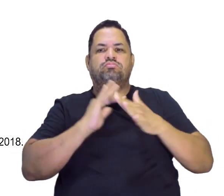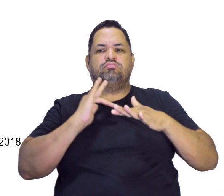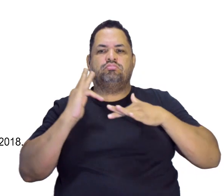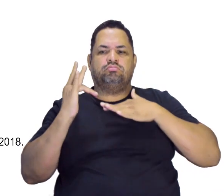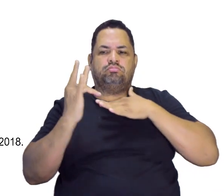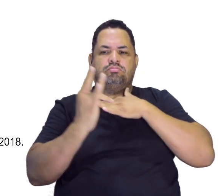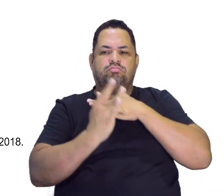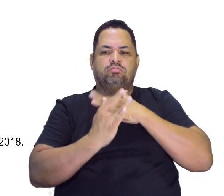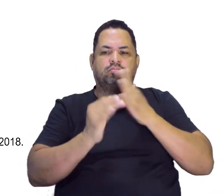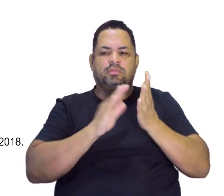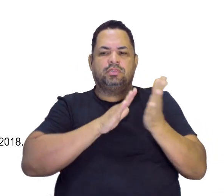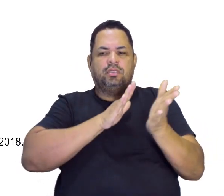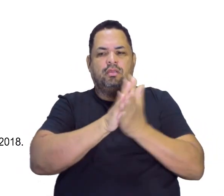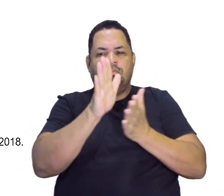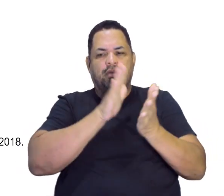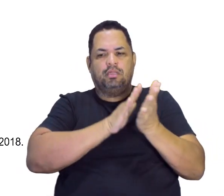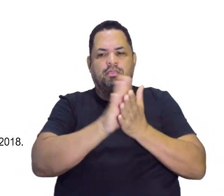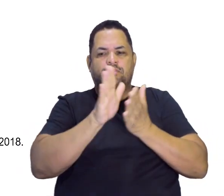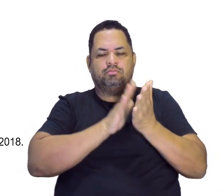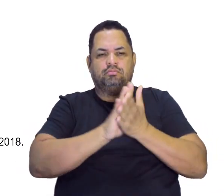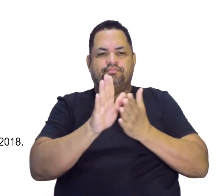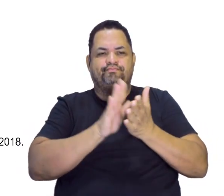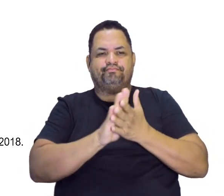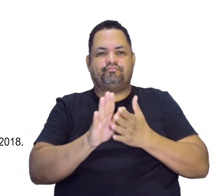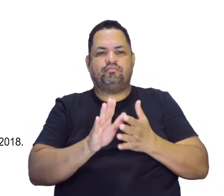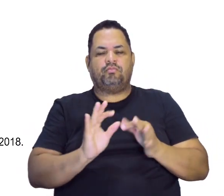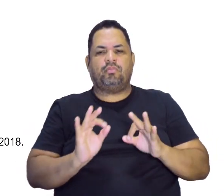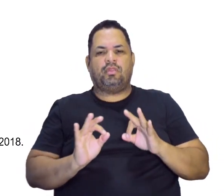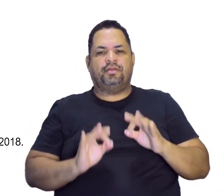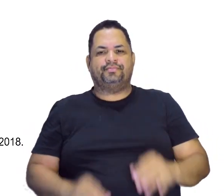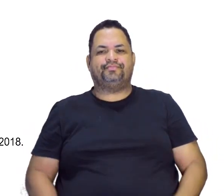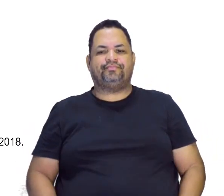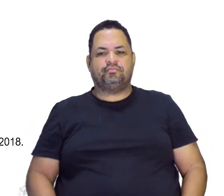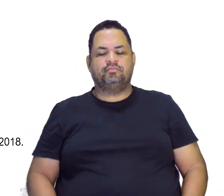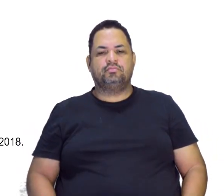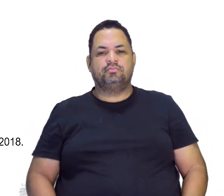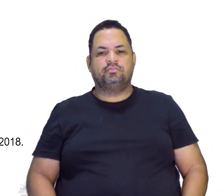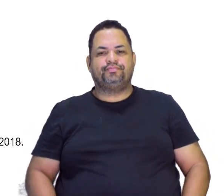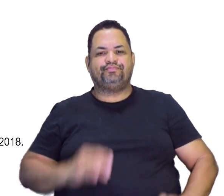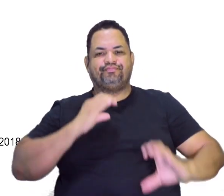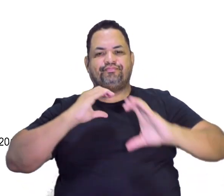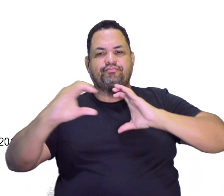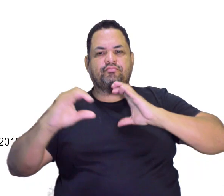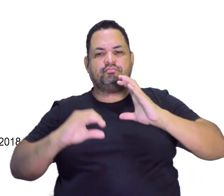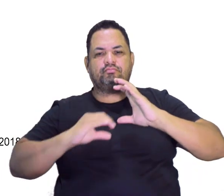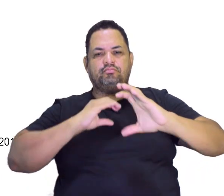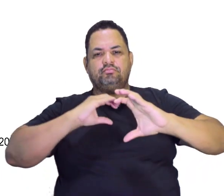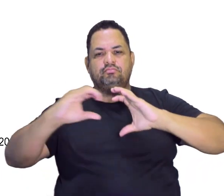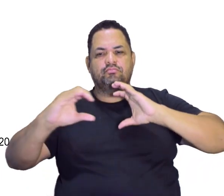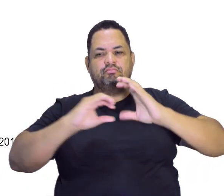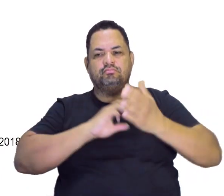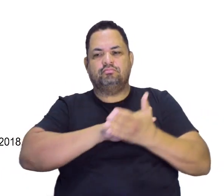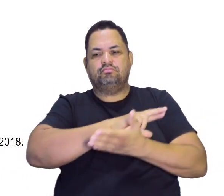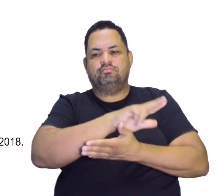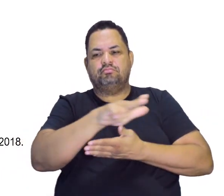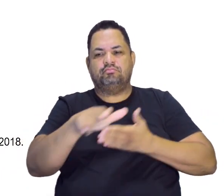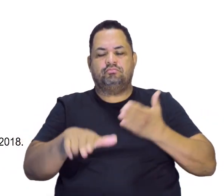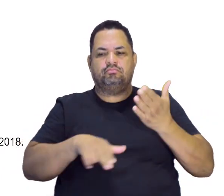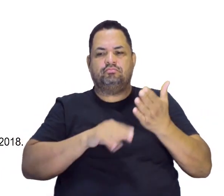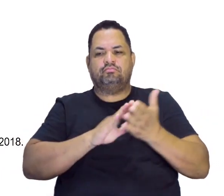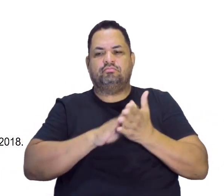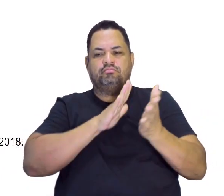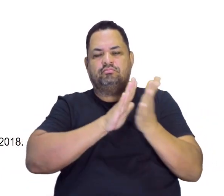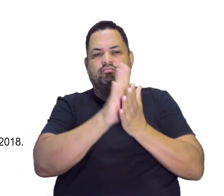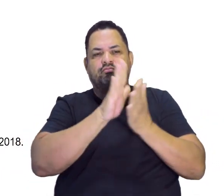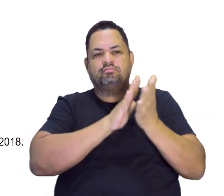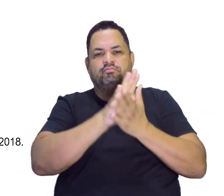vamos dizer assim a mídia impressa né a a os meios de comunicação massivamente e as